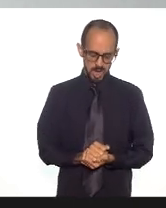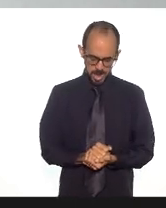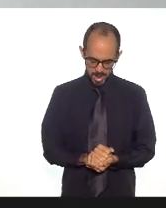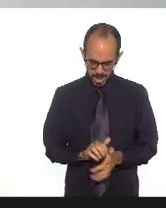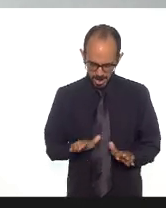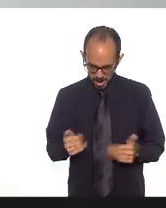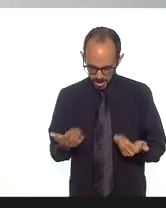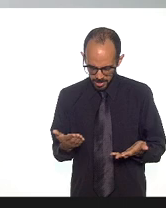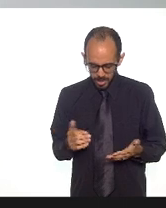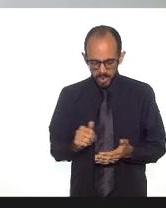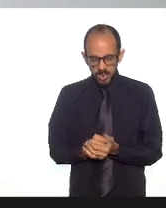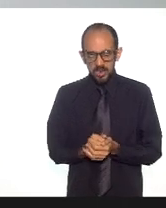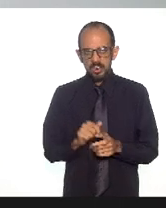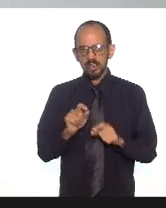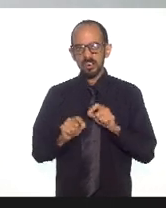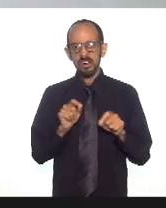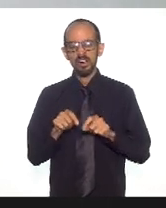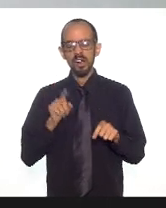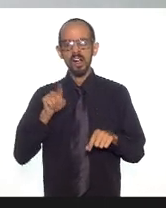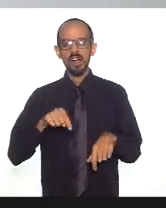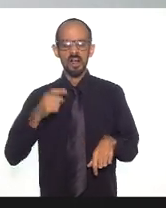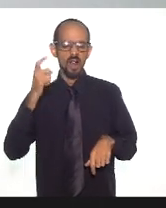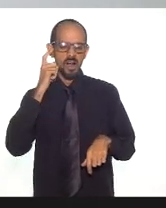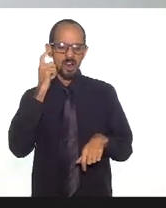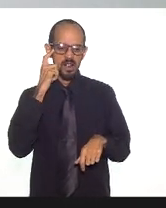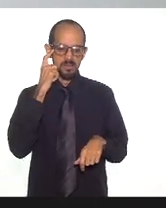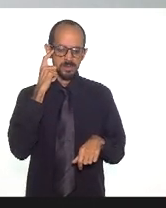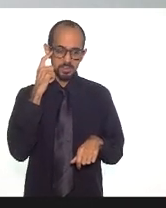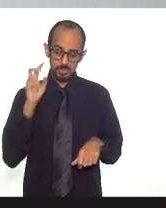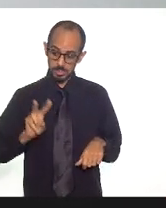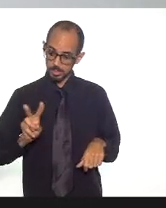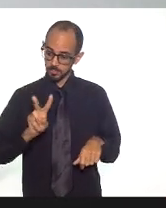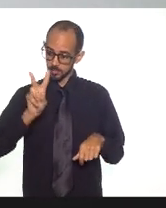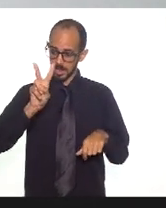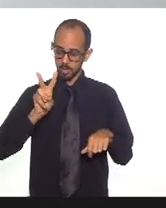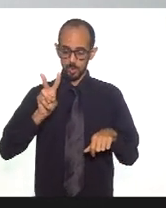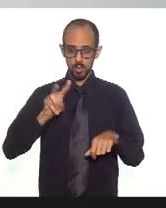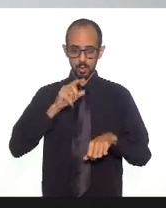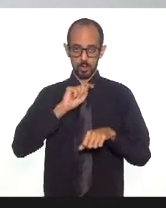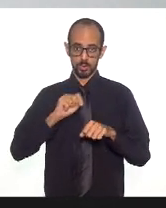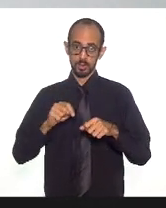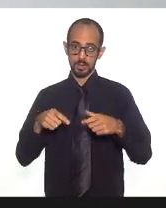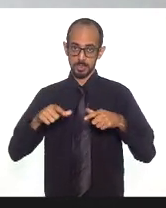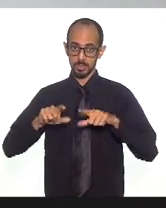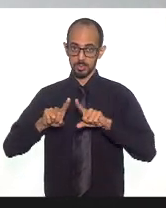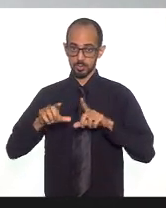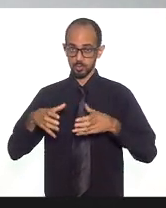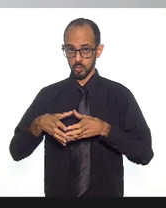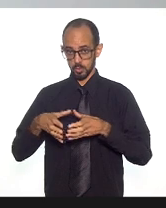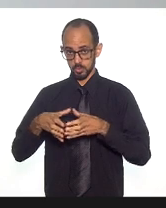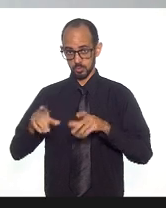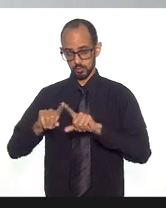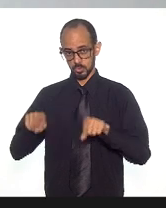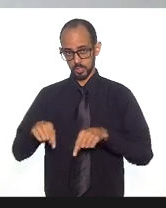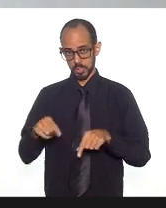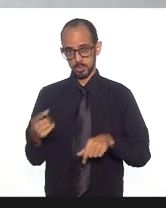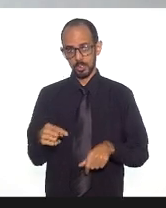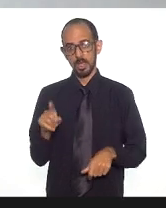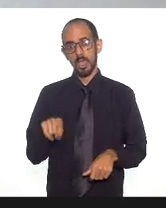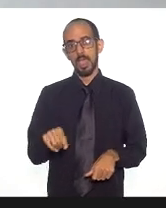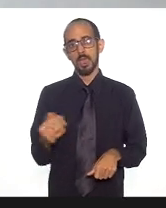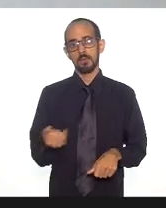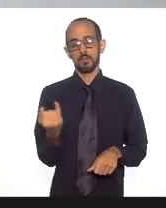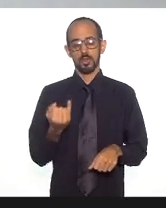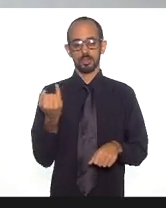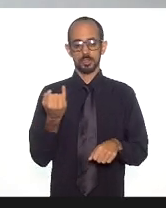Então, né, a gente pensar a valorização dessa força de trabalho em formação é muito importante. E aí,